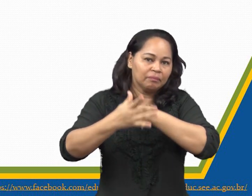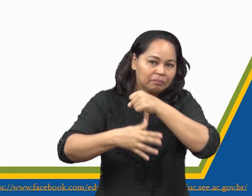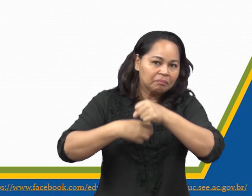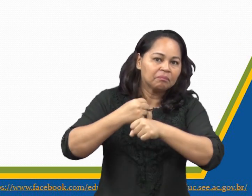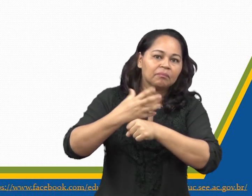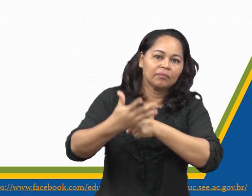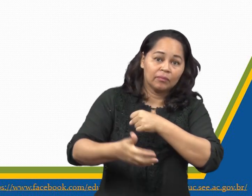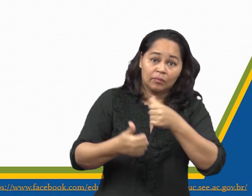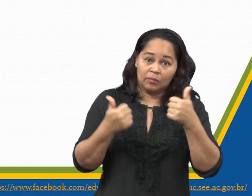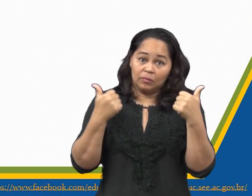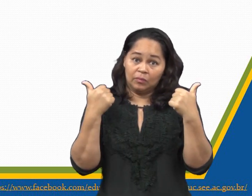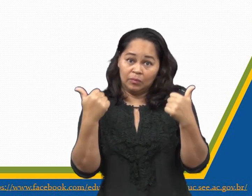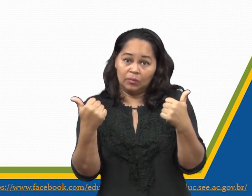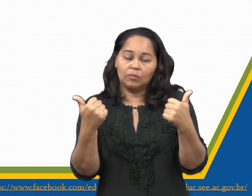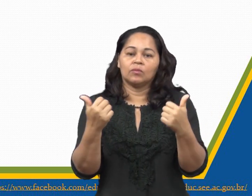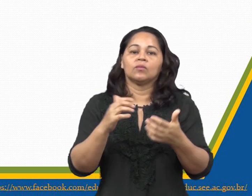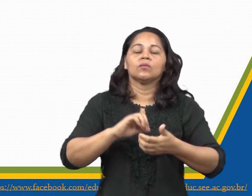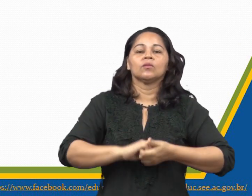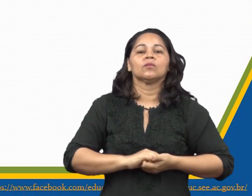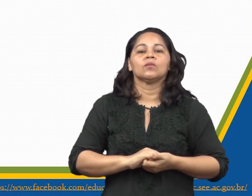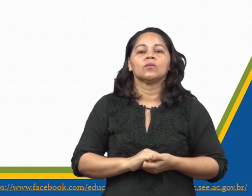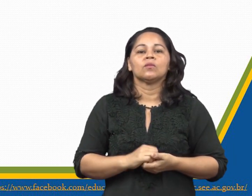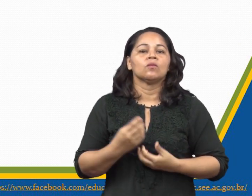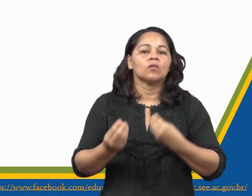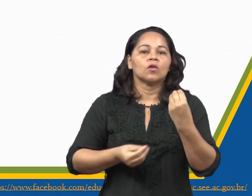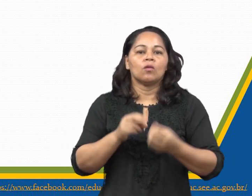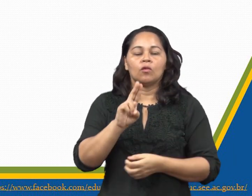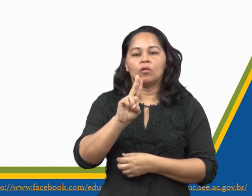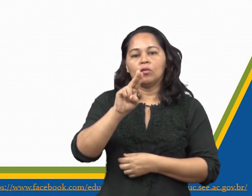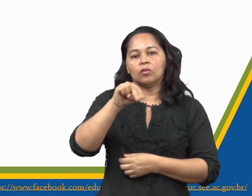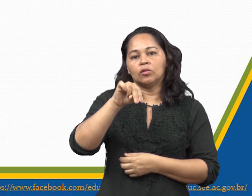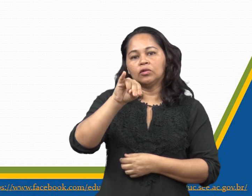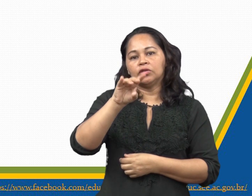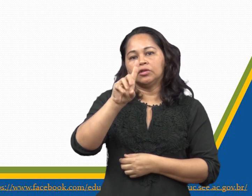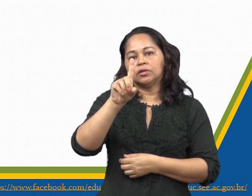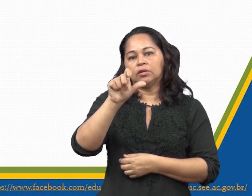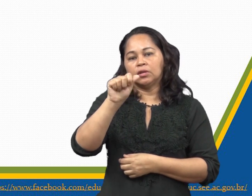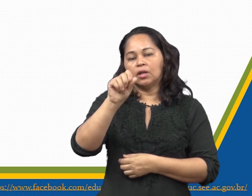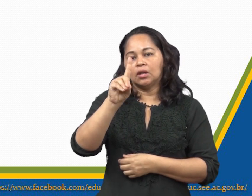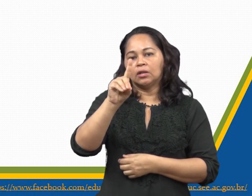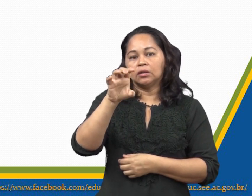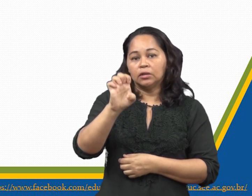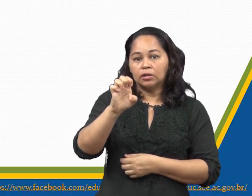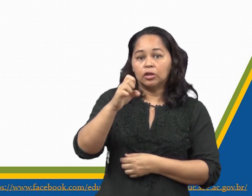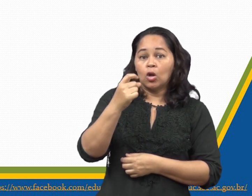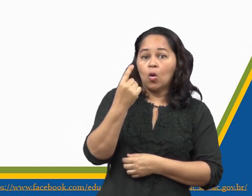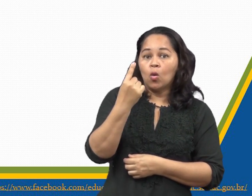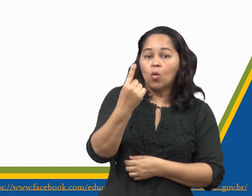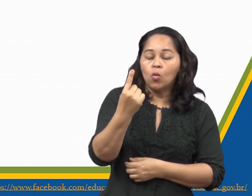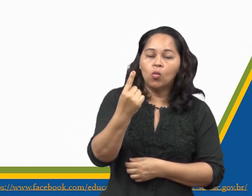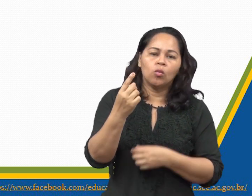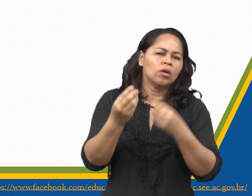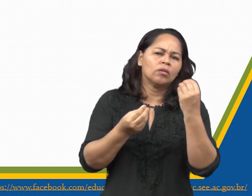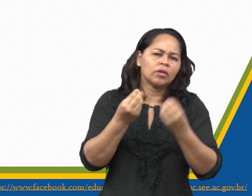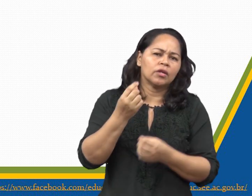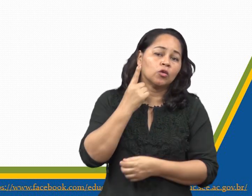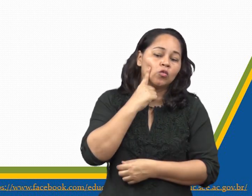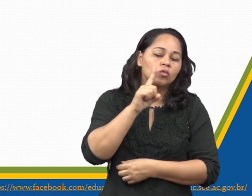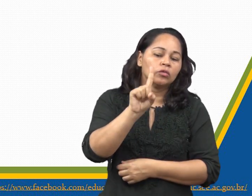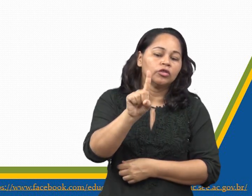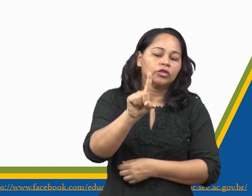nas imagens. Ó, a unidade 1 e corresponde ao quê? Ó? Um dia corresponde